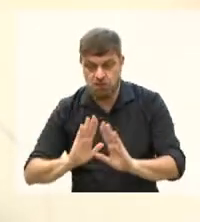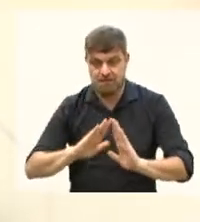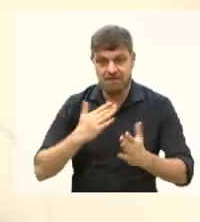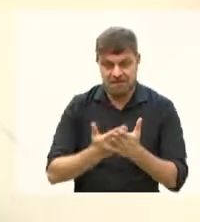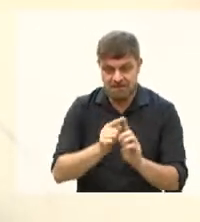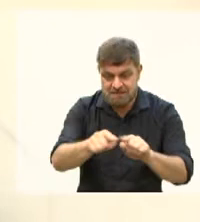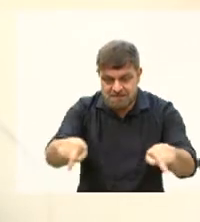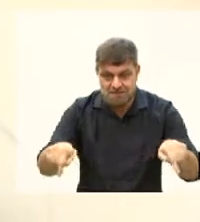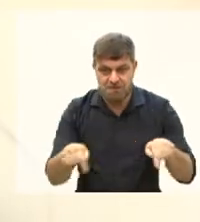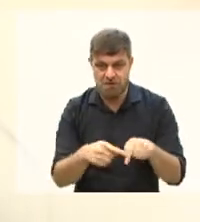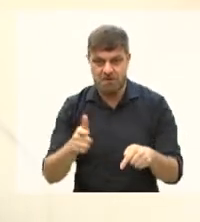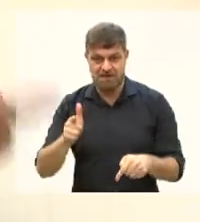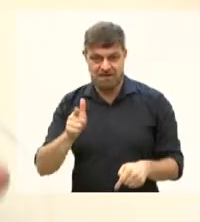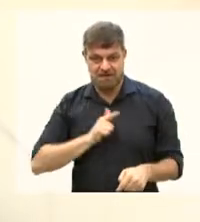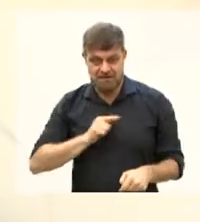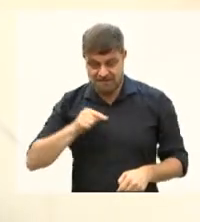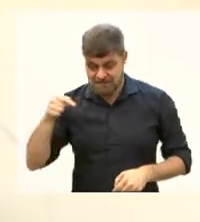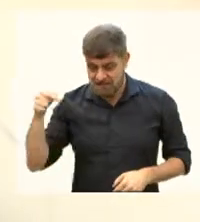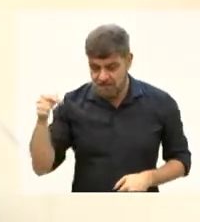escola, a direção,